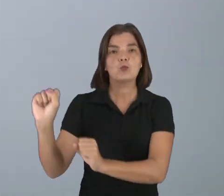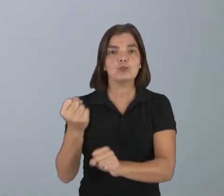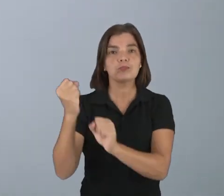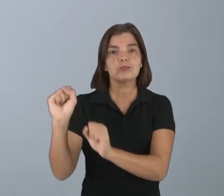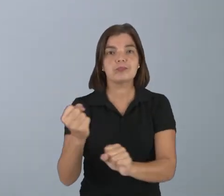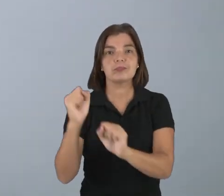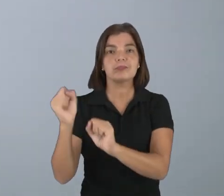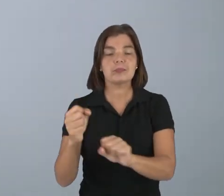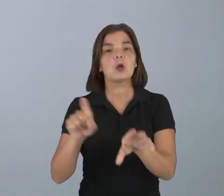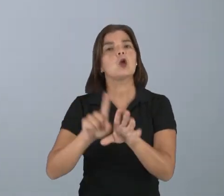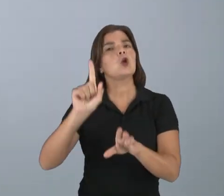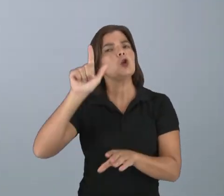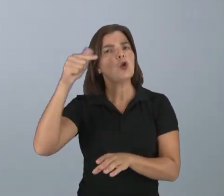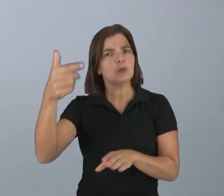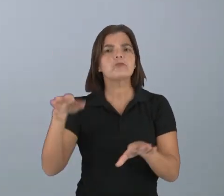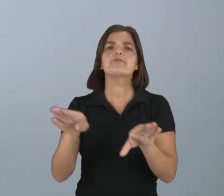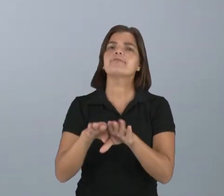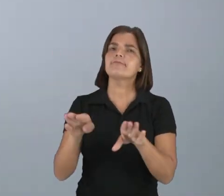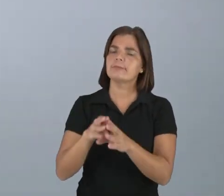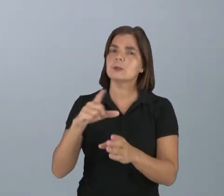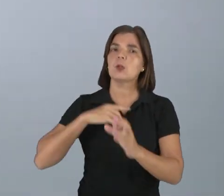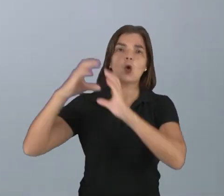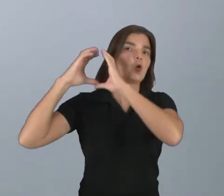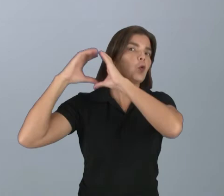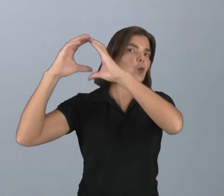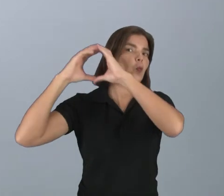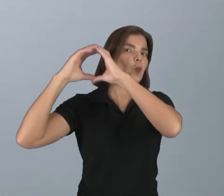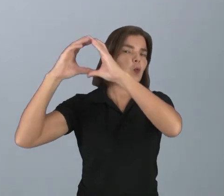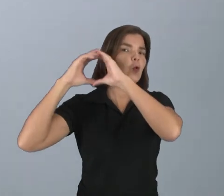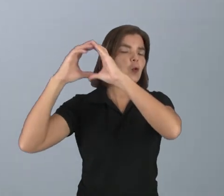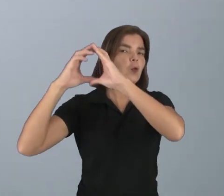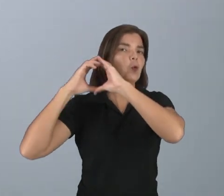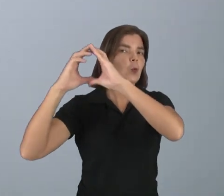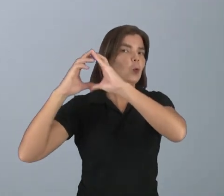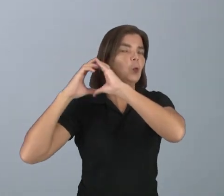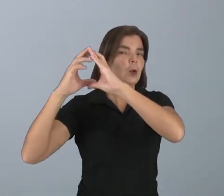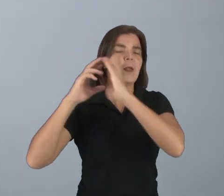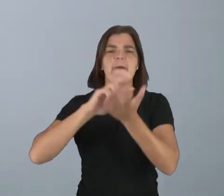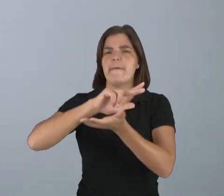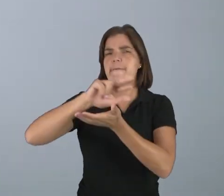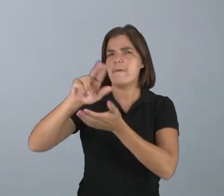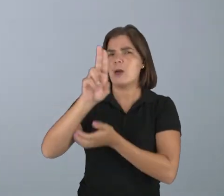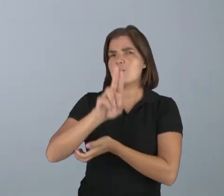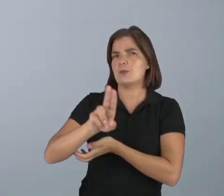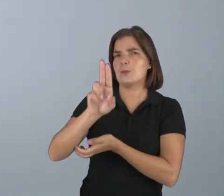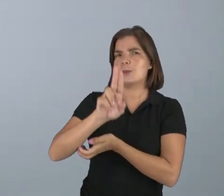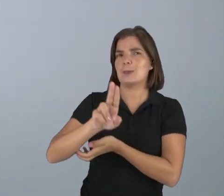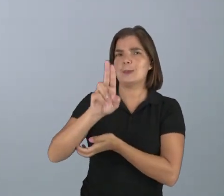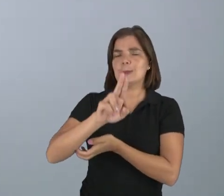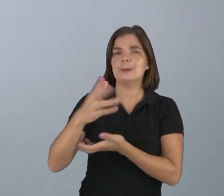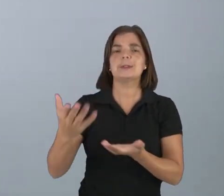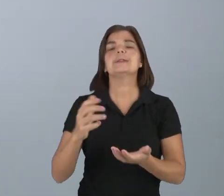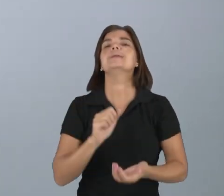formas de palmeiras que se obtém cocos para se utilizar em várias formas